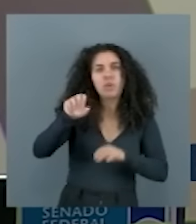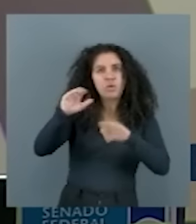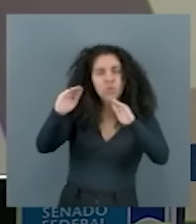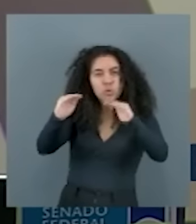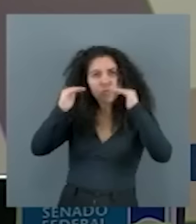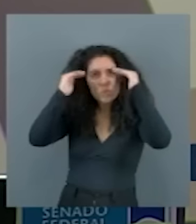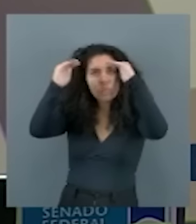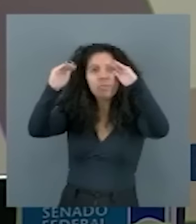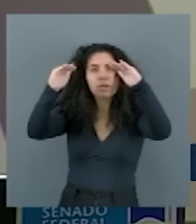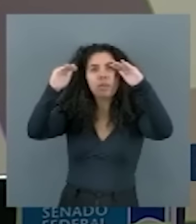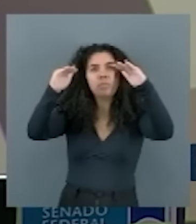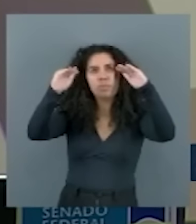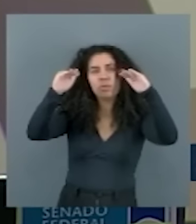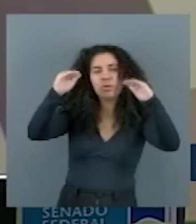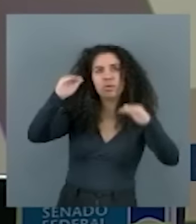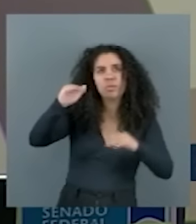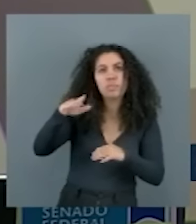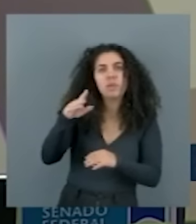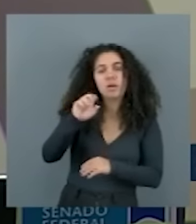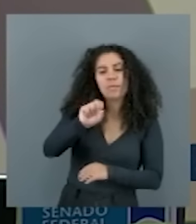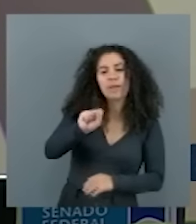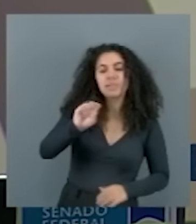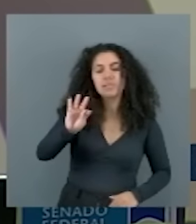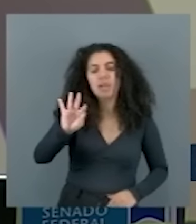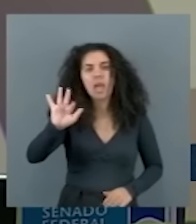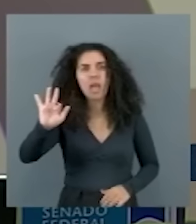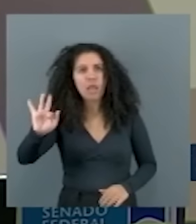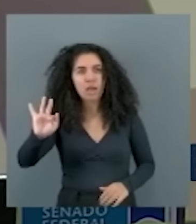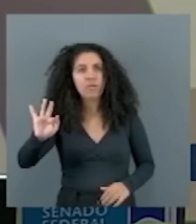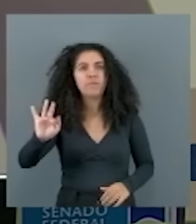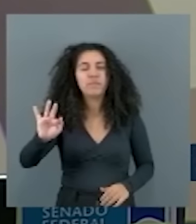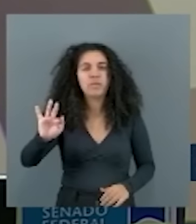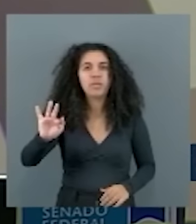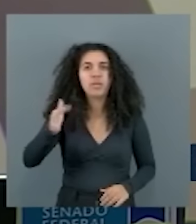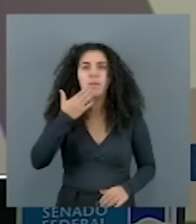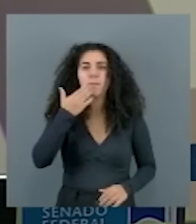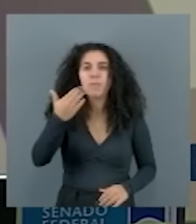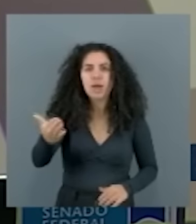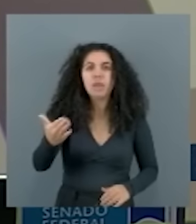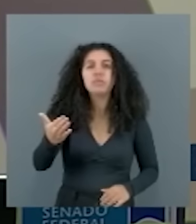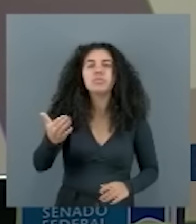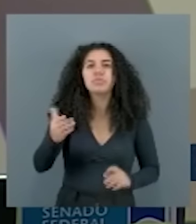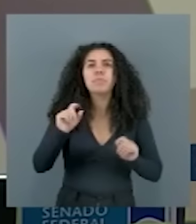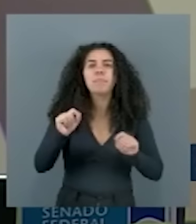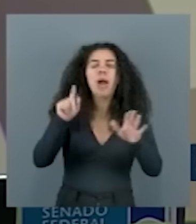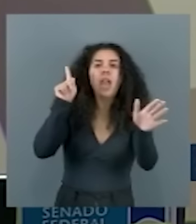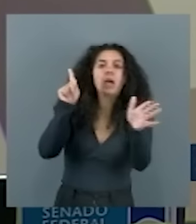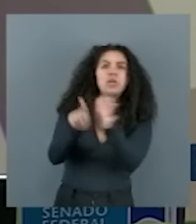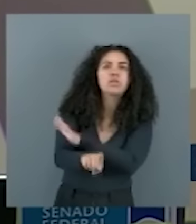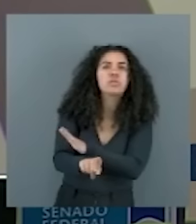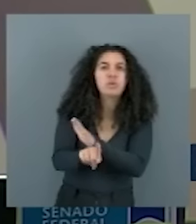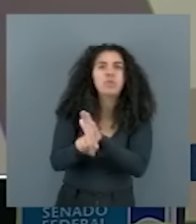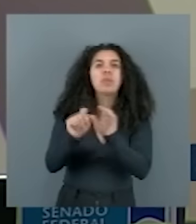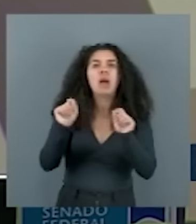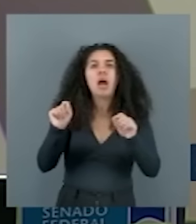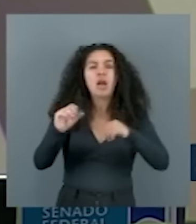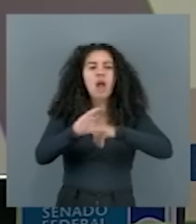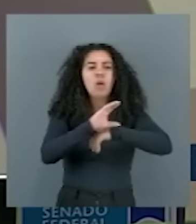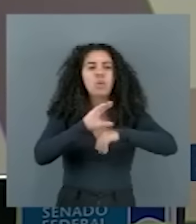papel legítimo do parlamento brasileiro para questionar a constitucionalidade dessa